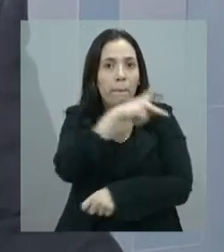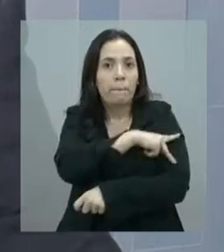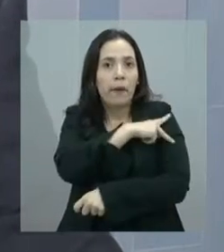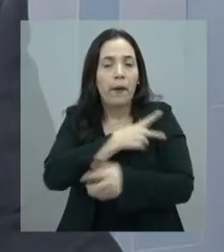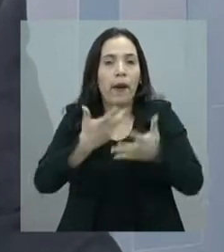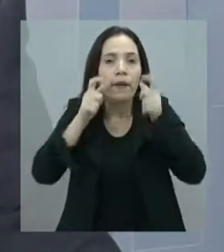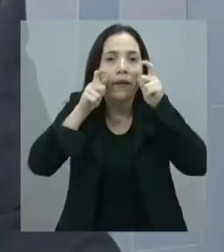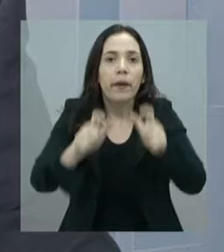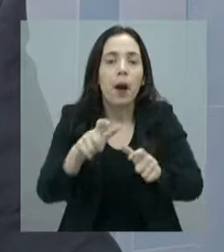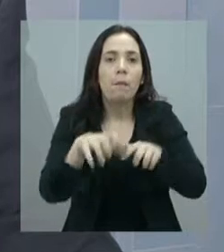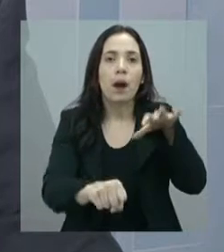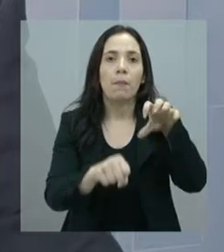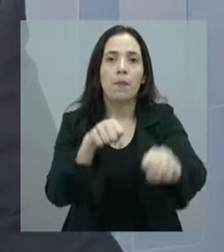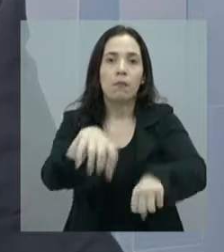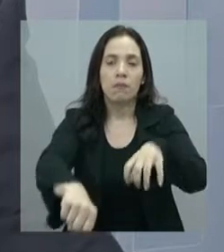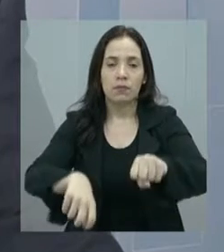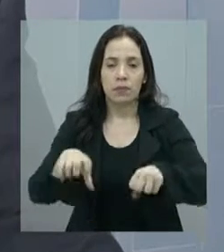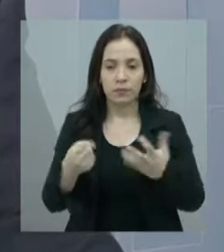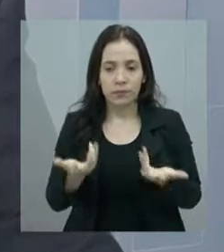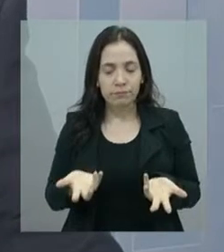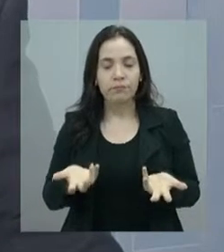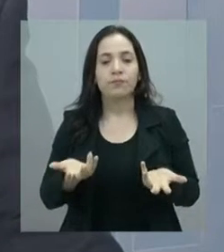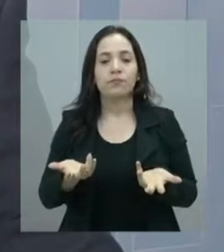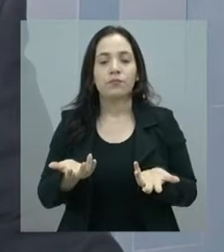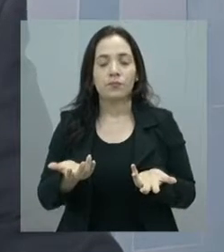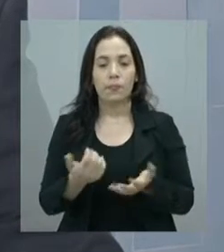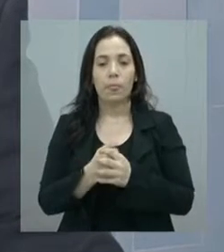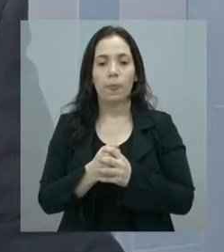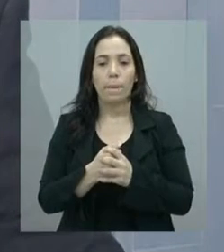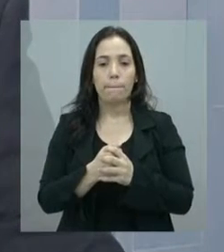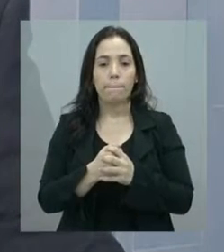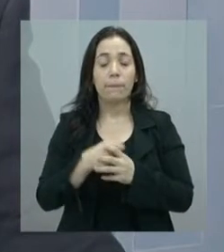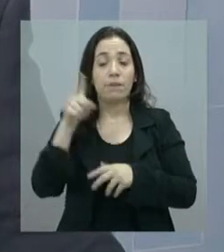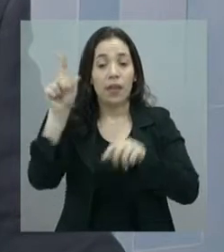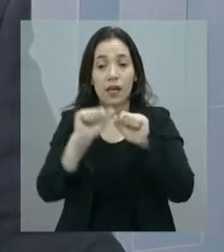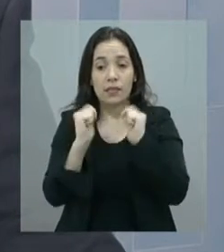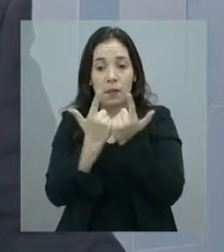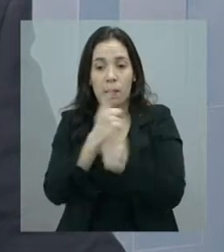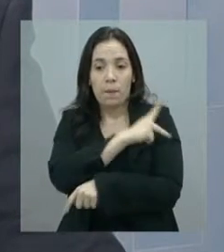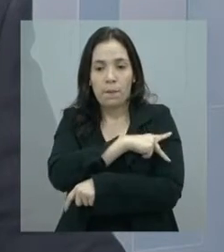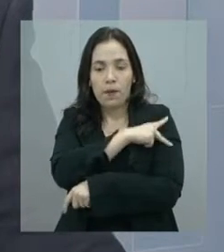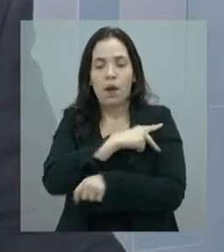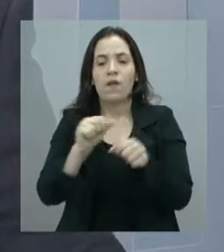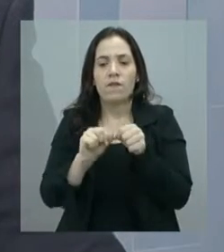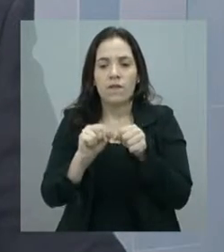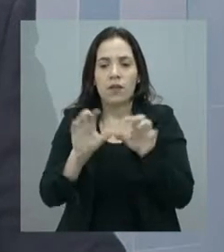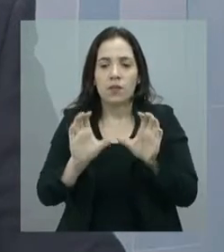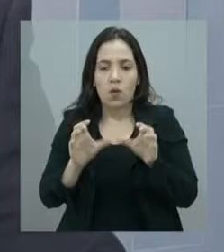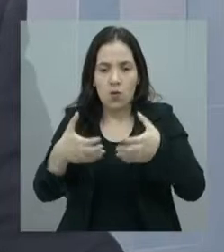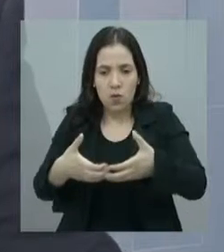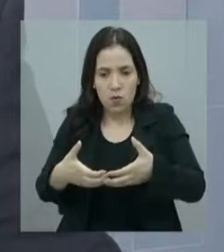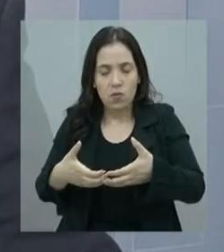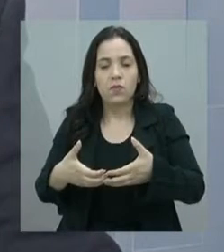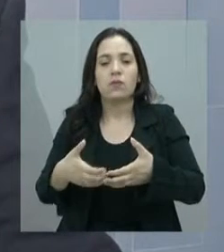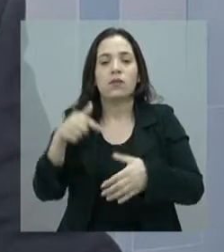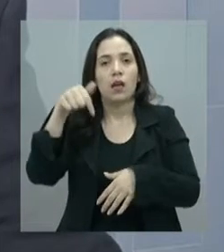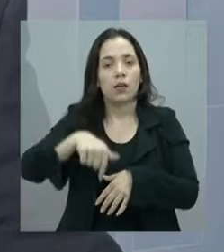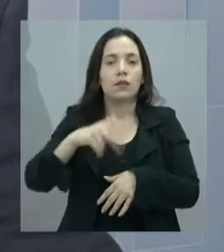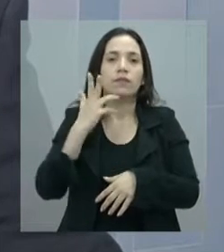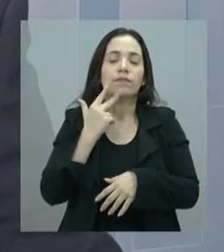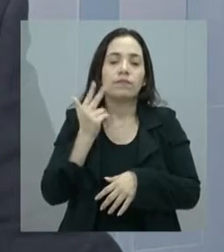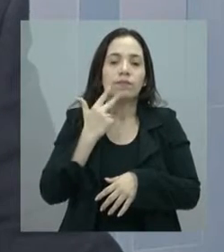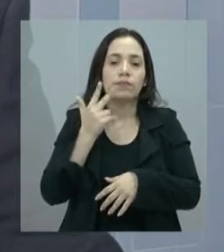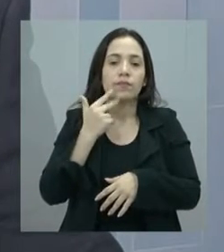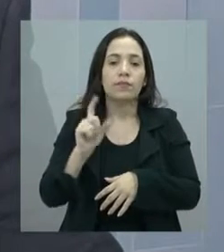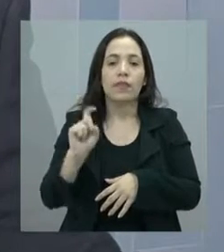pega uma parte turística e pega uma parte... Isso começou com a ideia da Assembleia, foi feita uma comissão entre a Assembleia do Piauí e a Assembleia do Ceará, na época era